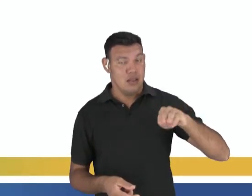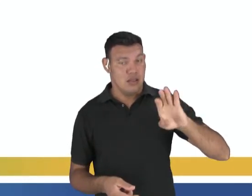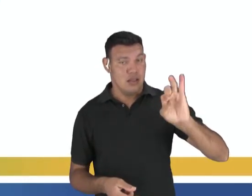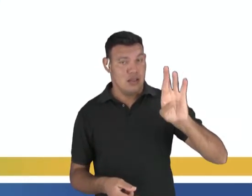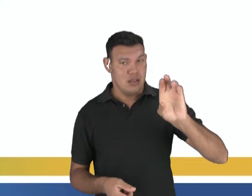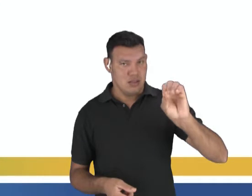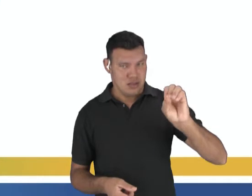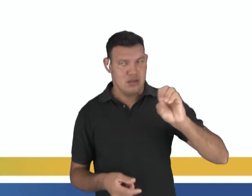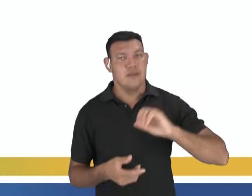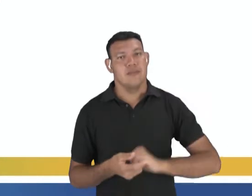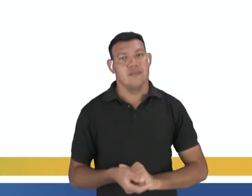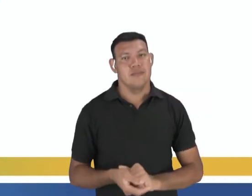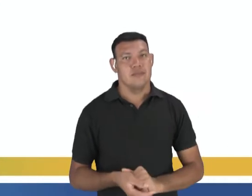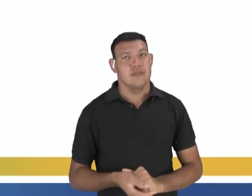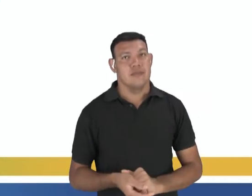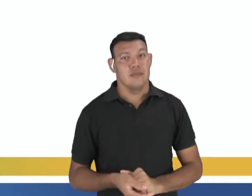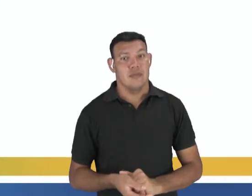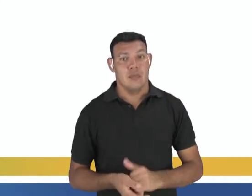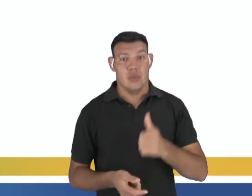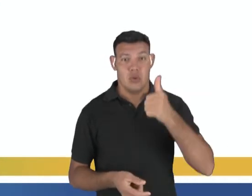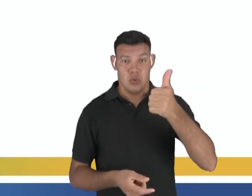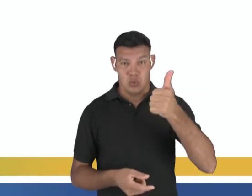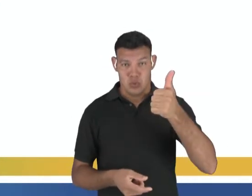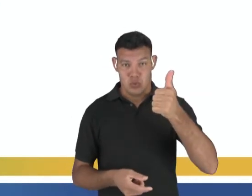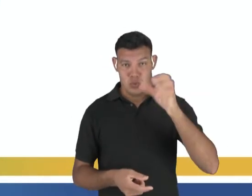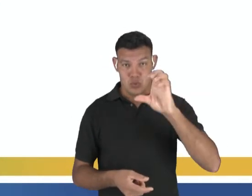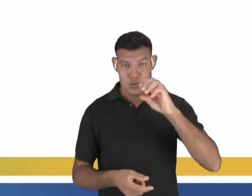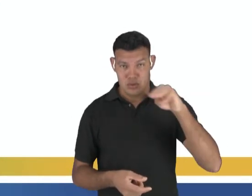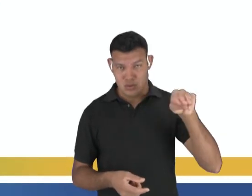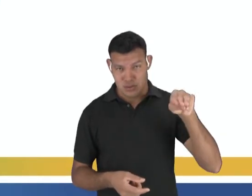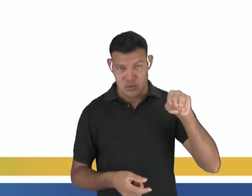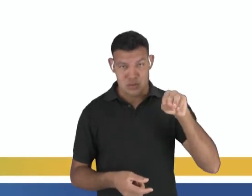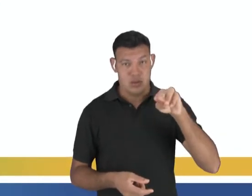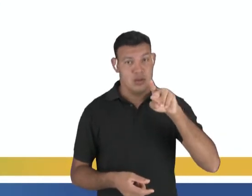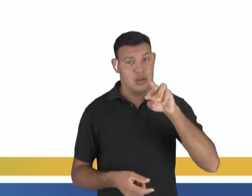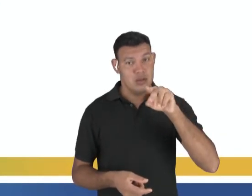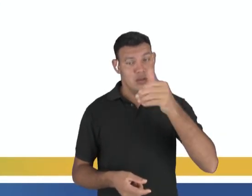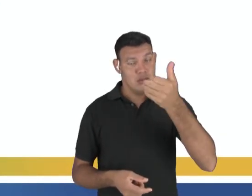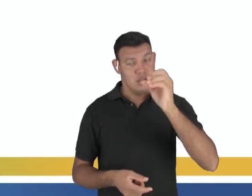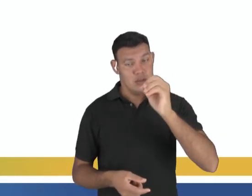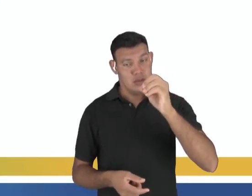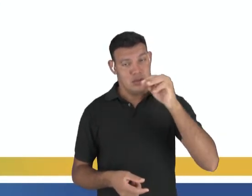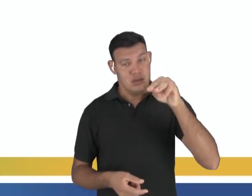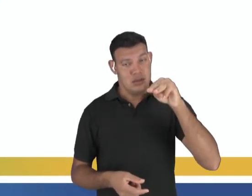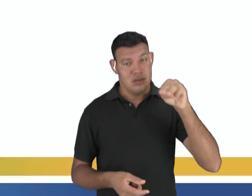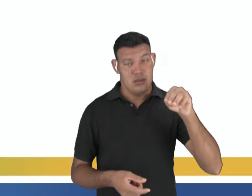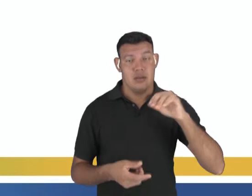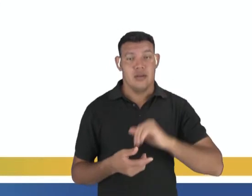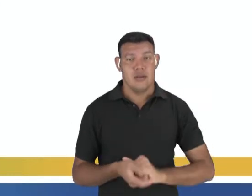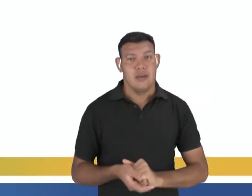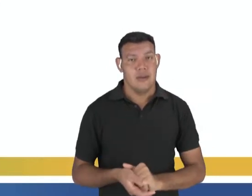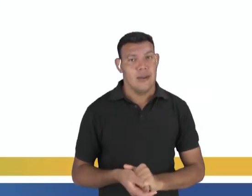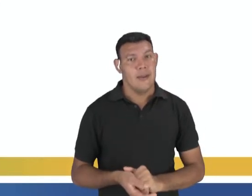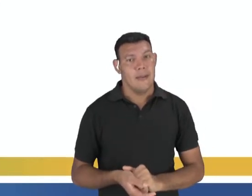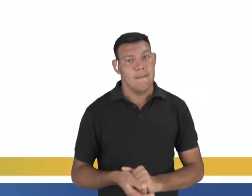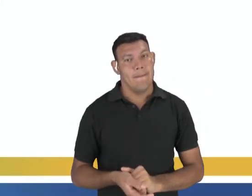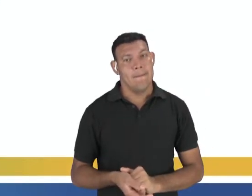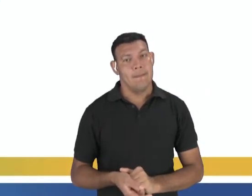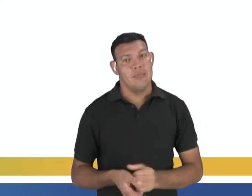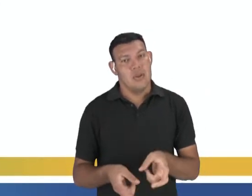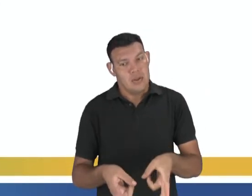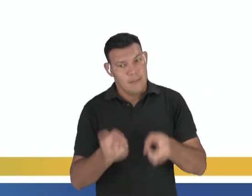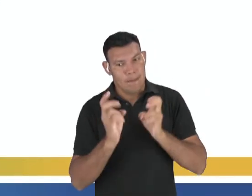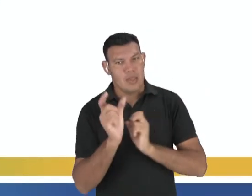de 1 cm isso quer dizer que 1 cm nós temos 10 milímetros você ainda pode ver que a palavra